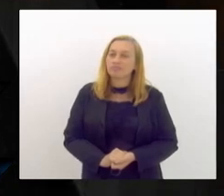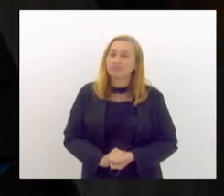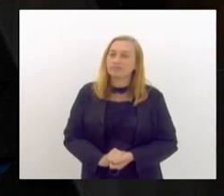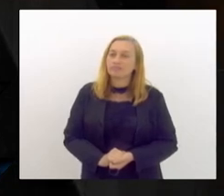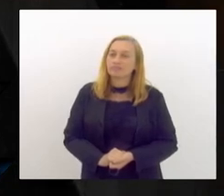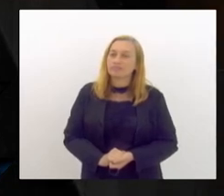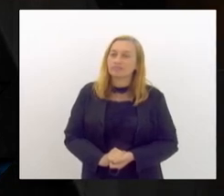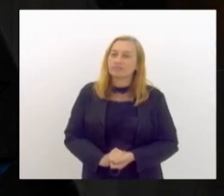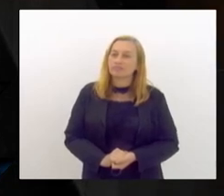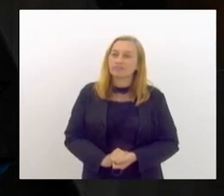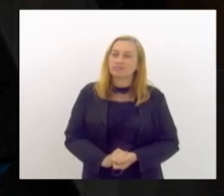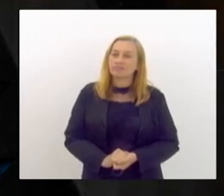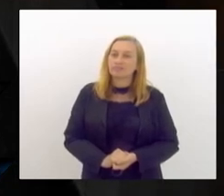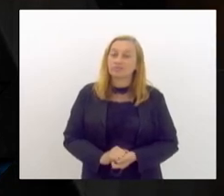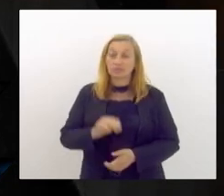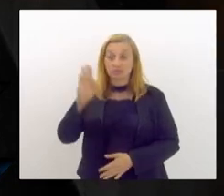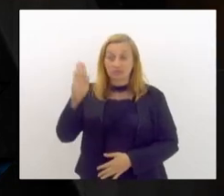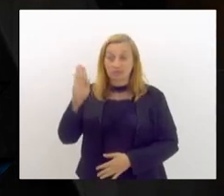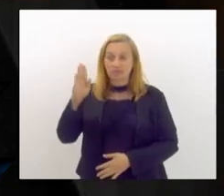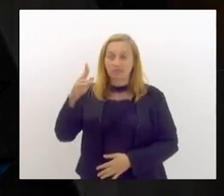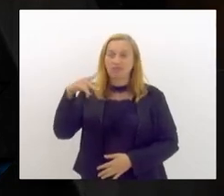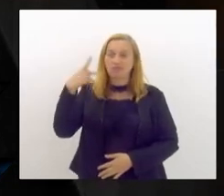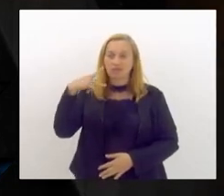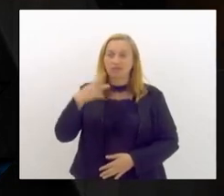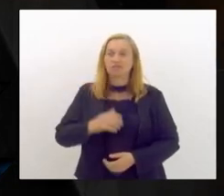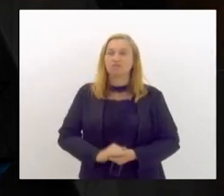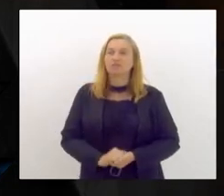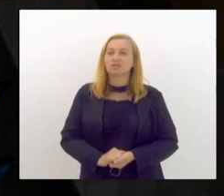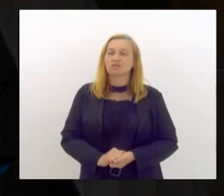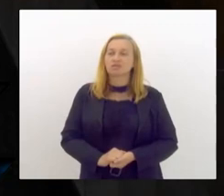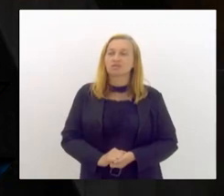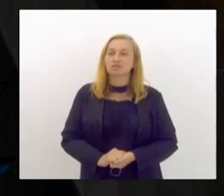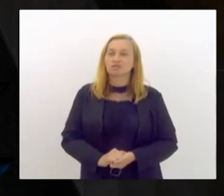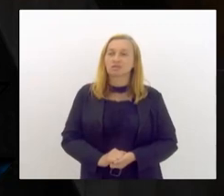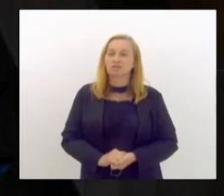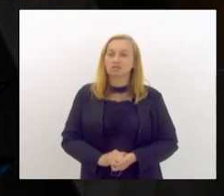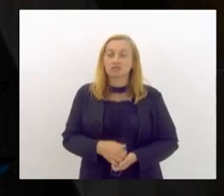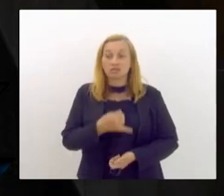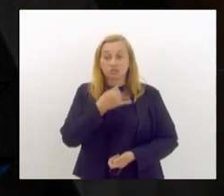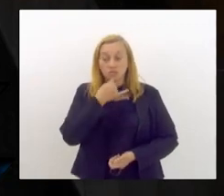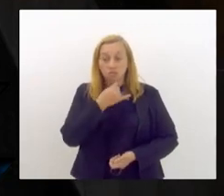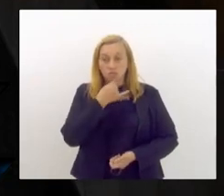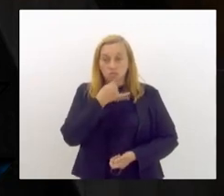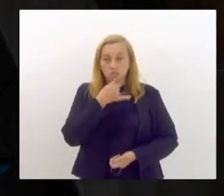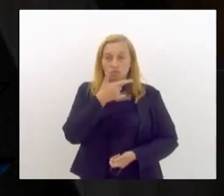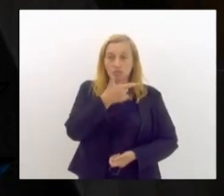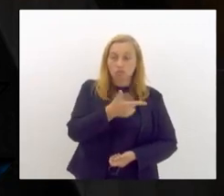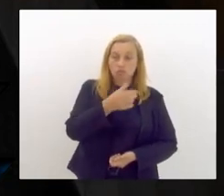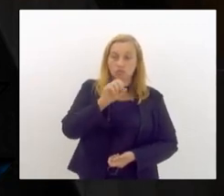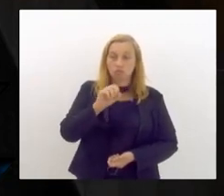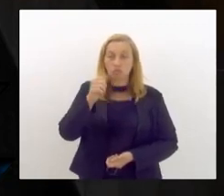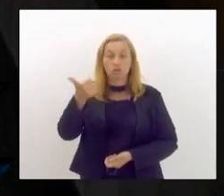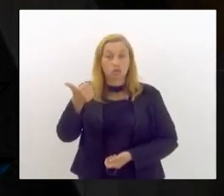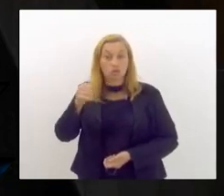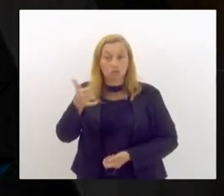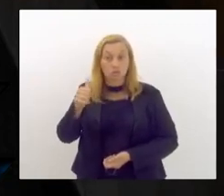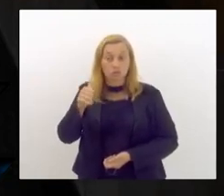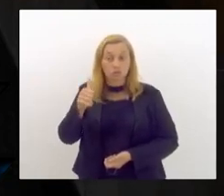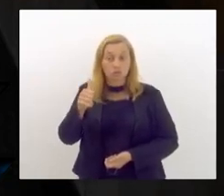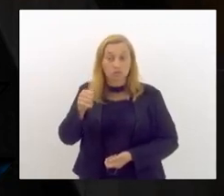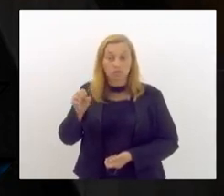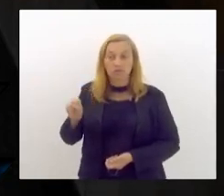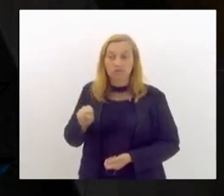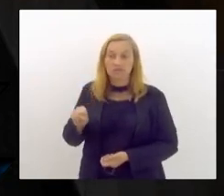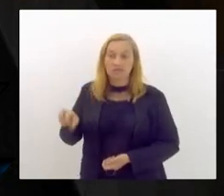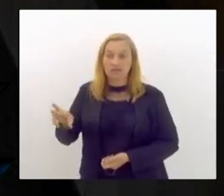iria se candidatar a vereador, teve a tragédia em 2011 da região serrana.